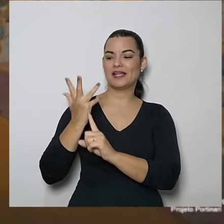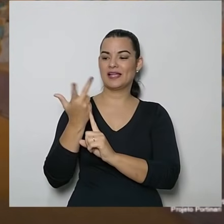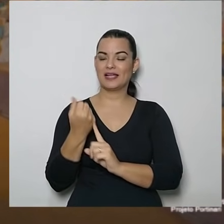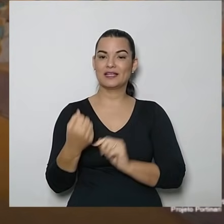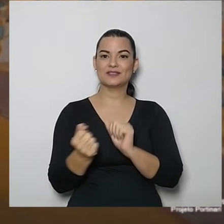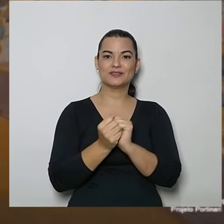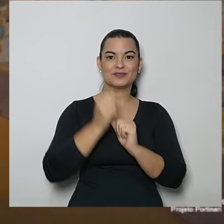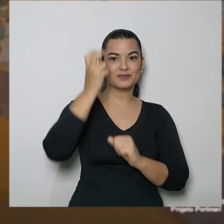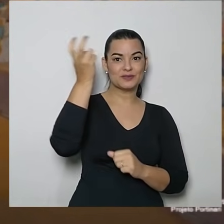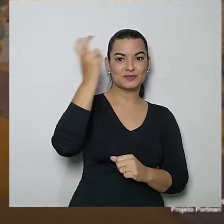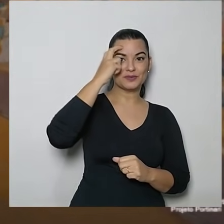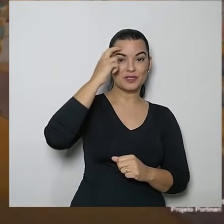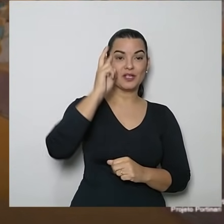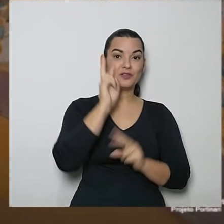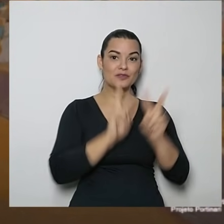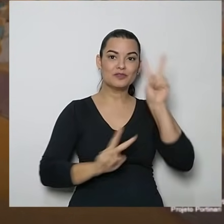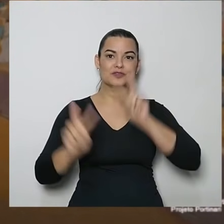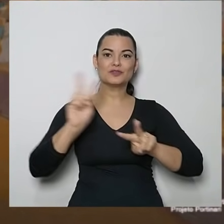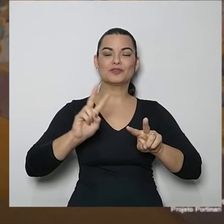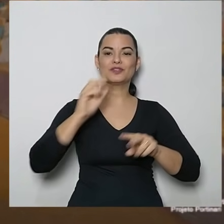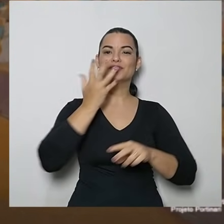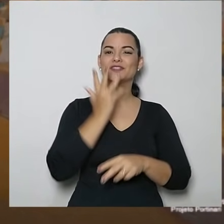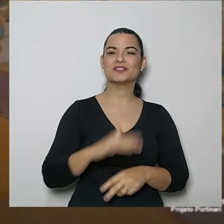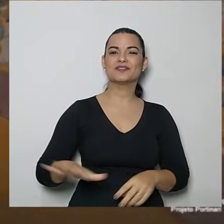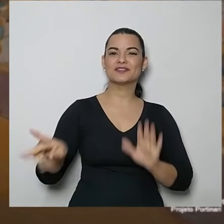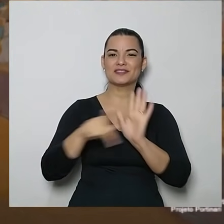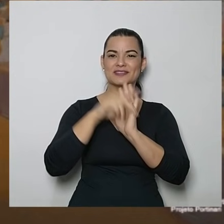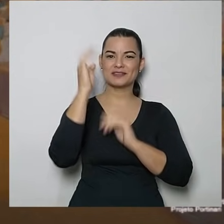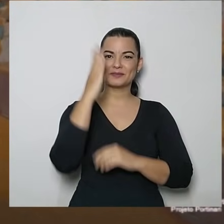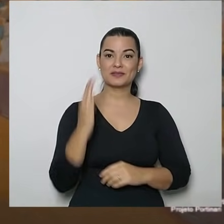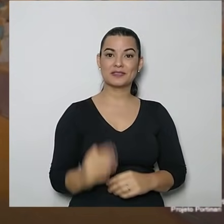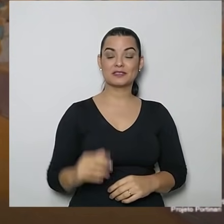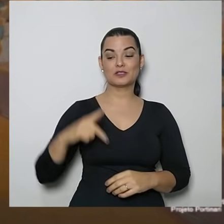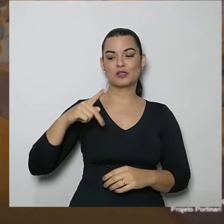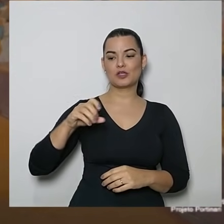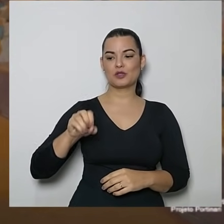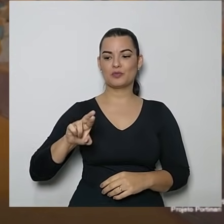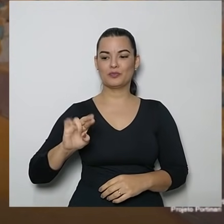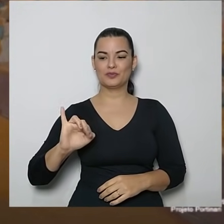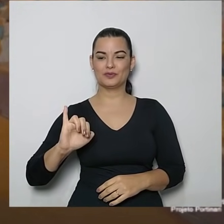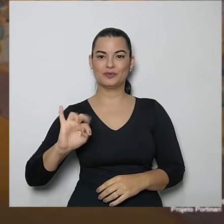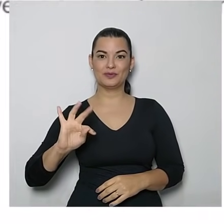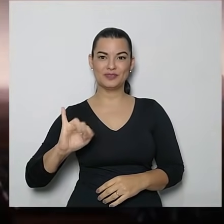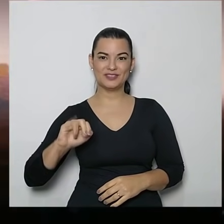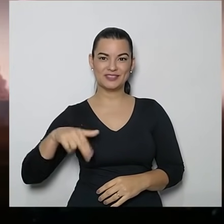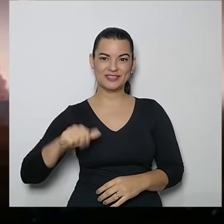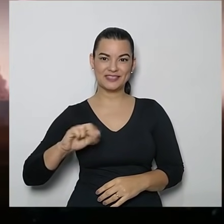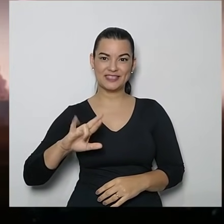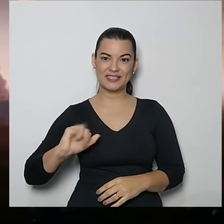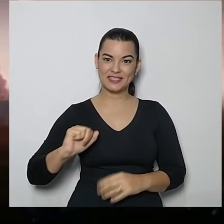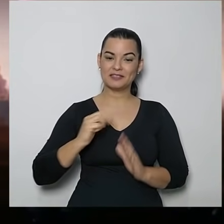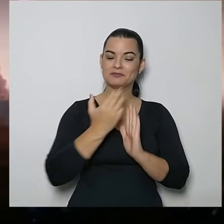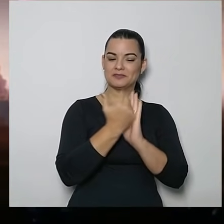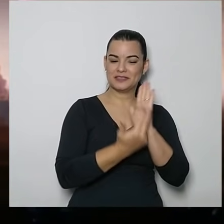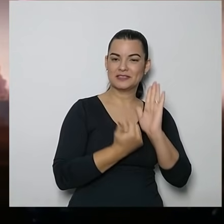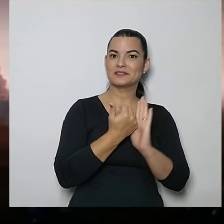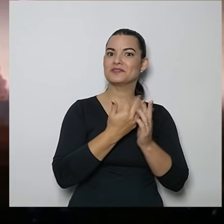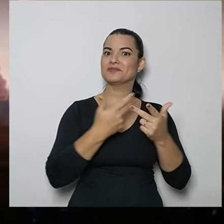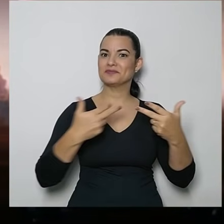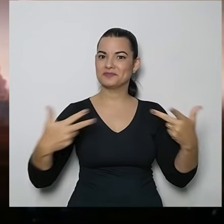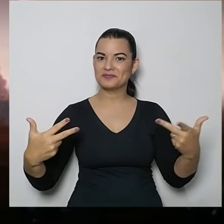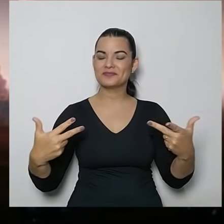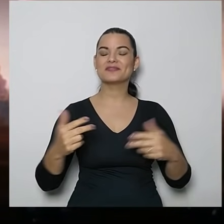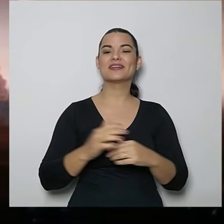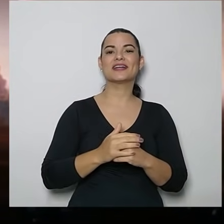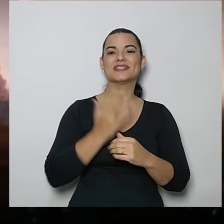infância brasileira. Portinari retratou a infância em diversas obras. Entenda: a paisagem onde a